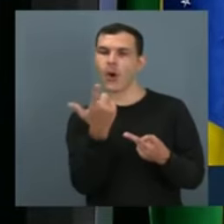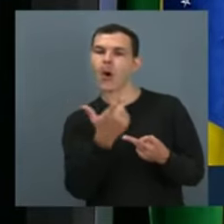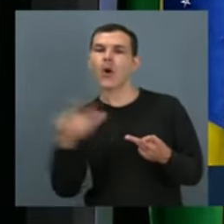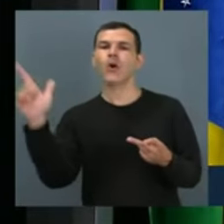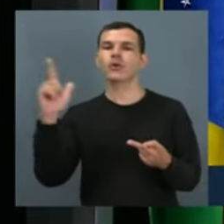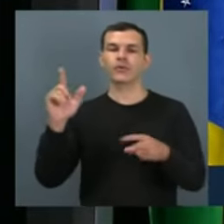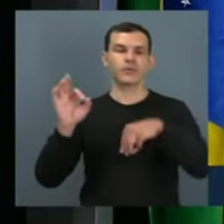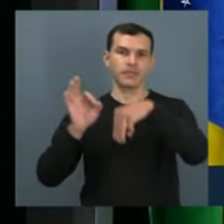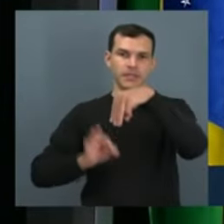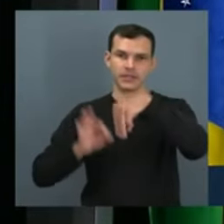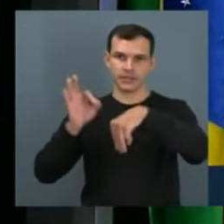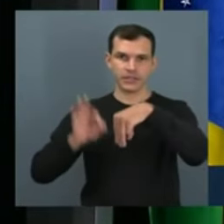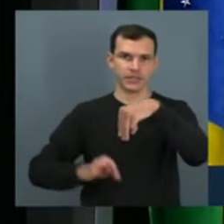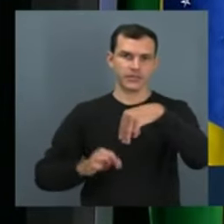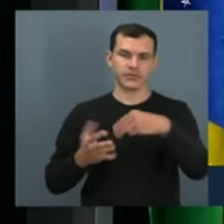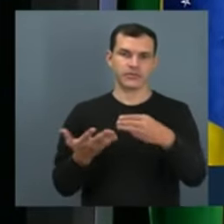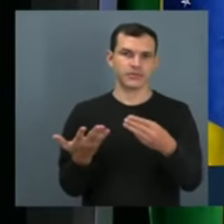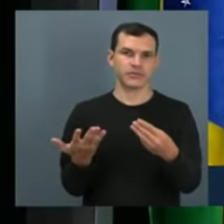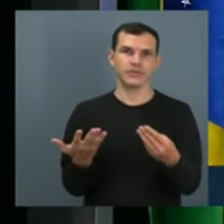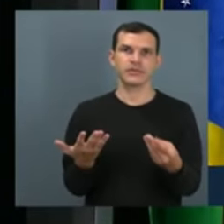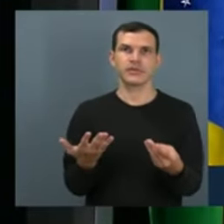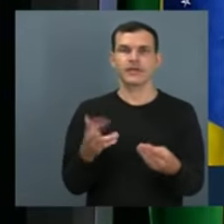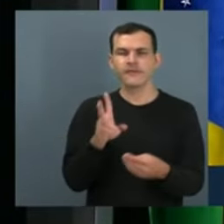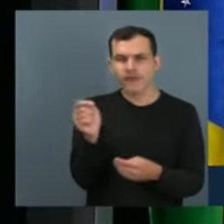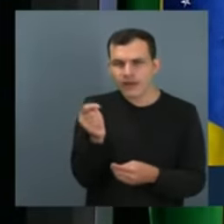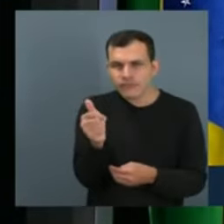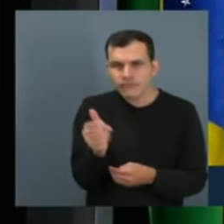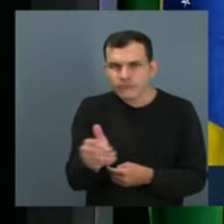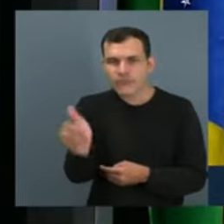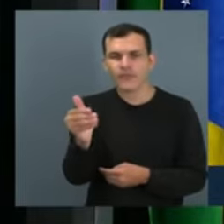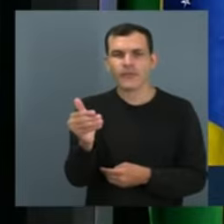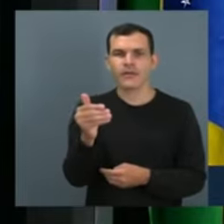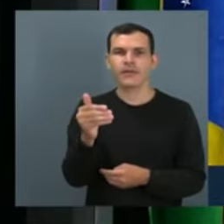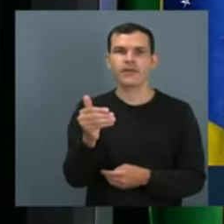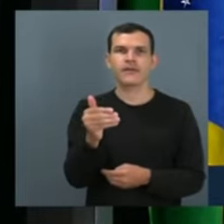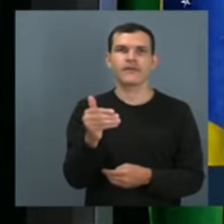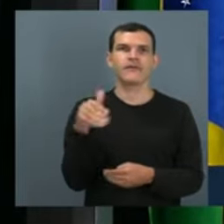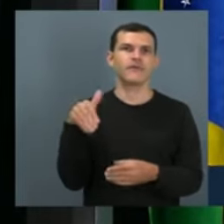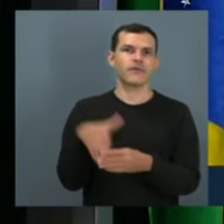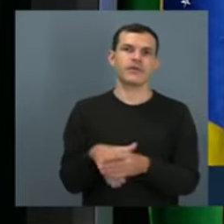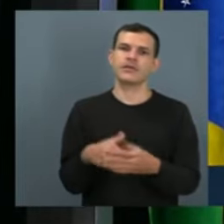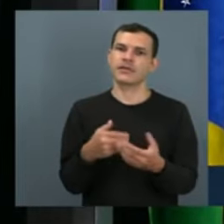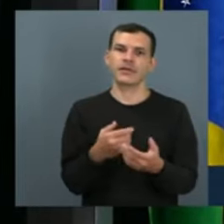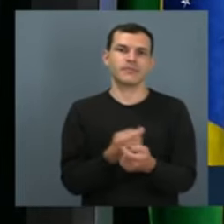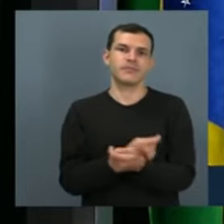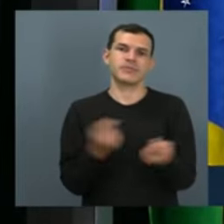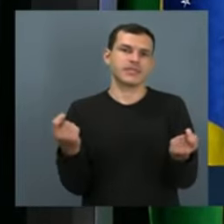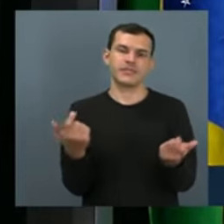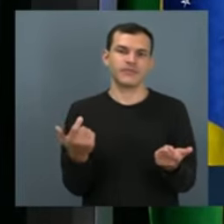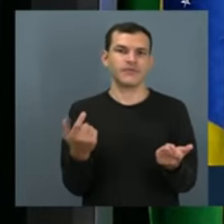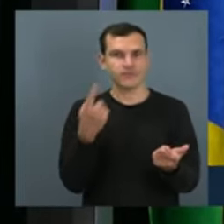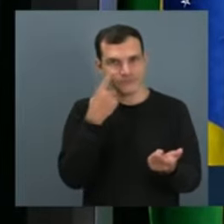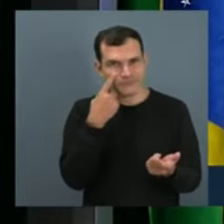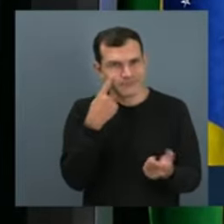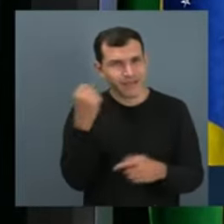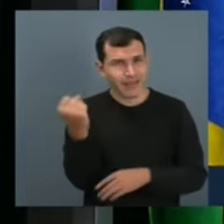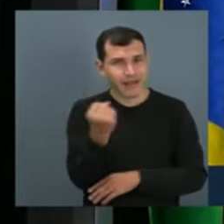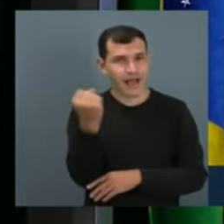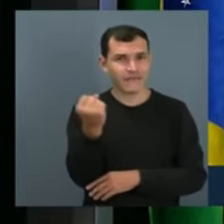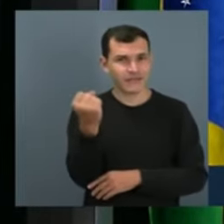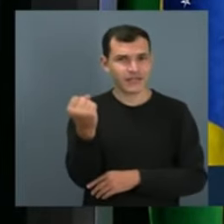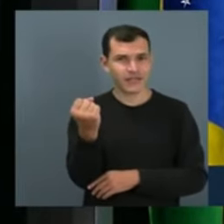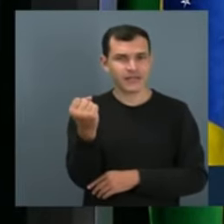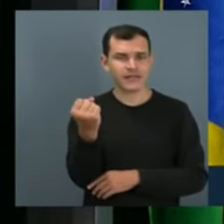ser sabatinado dentro de pouco tempo aqui, poderão votar. Olha a gravidade disso. Tirar o direito